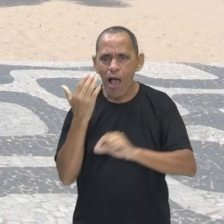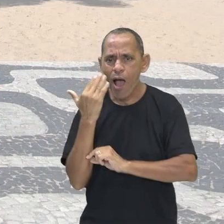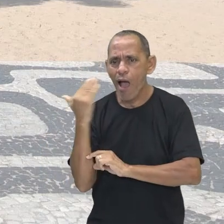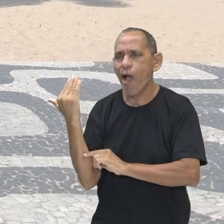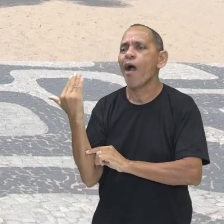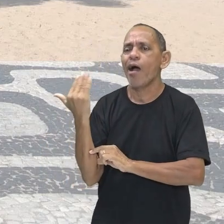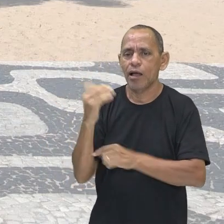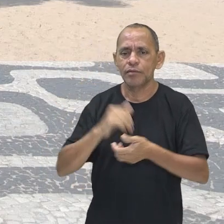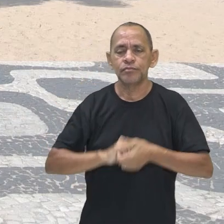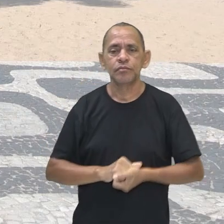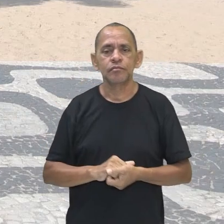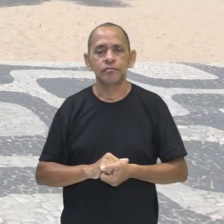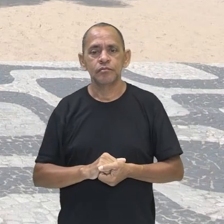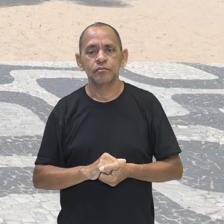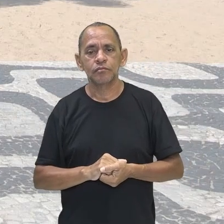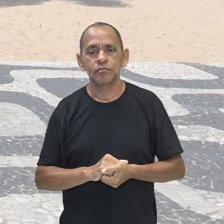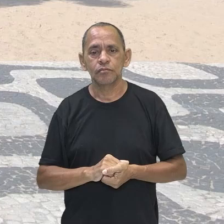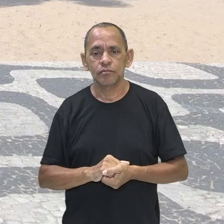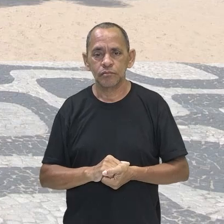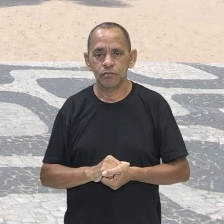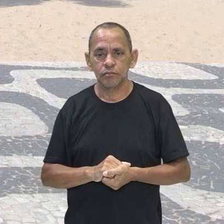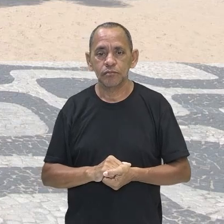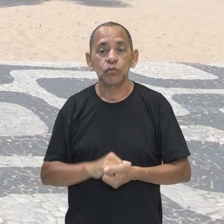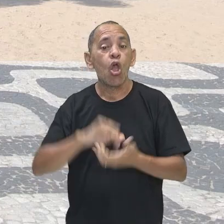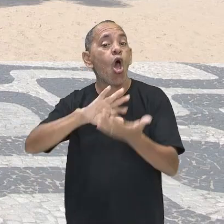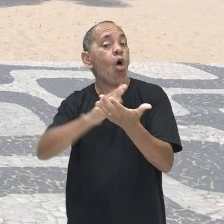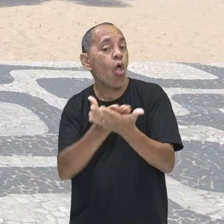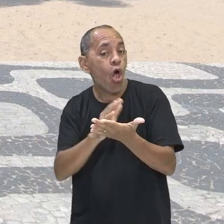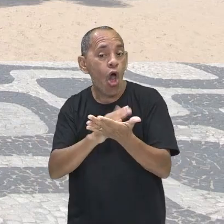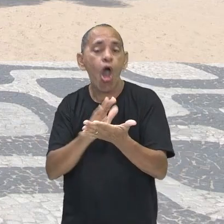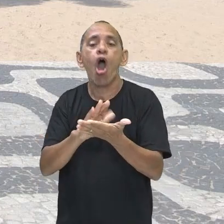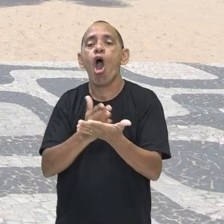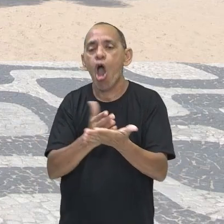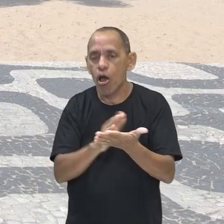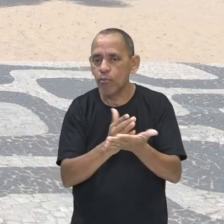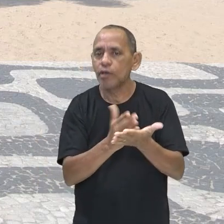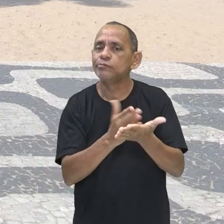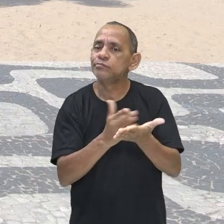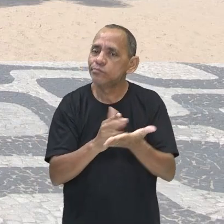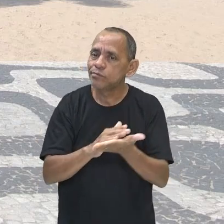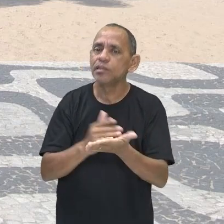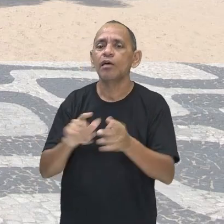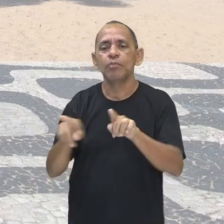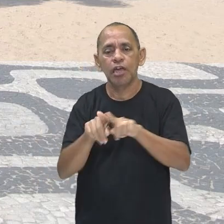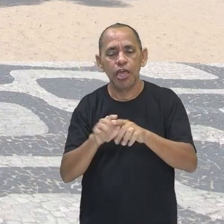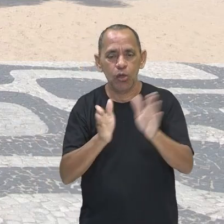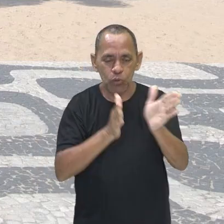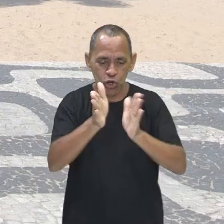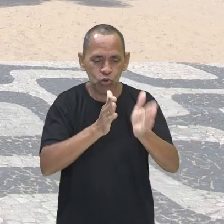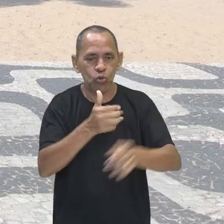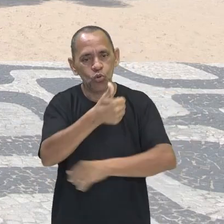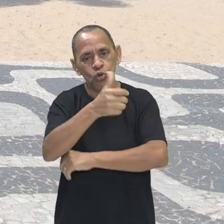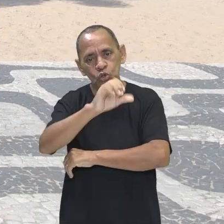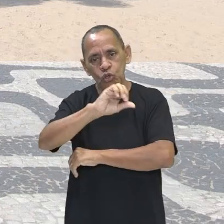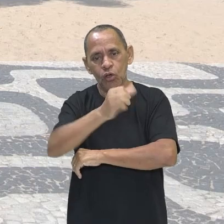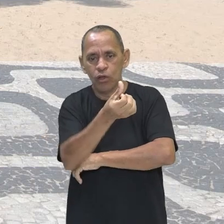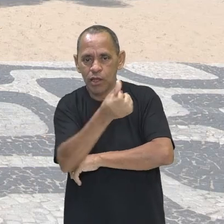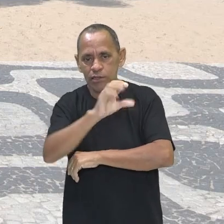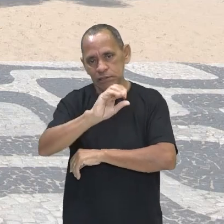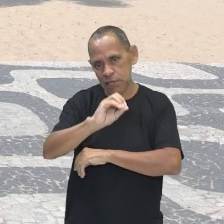Newton Mendonça. Samba de uma Nota Só, tá? De 1960, de Tom Jobim e Newton